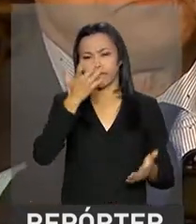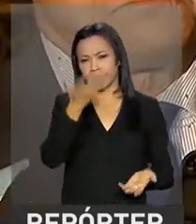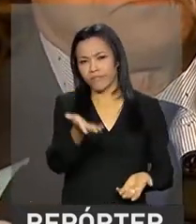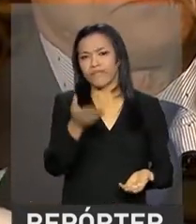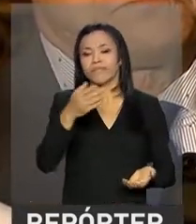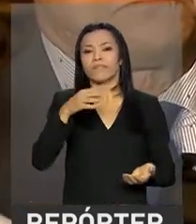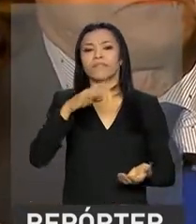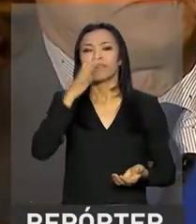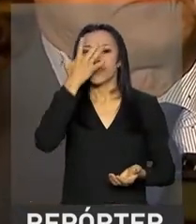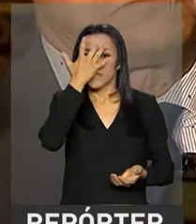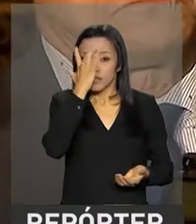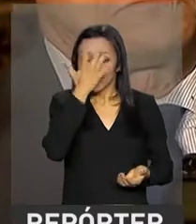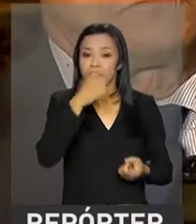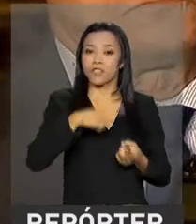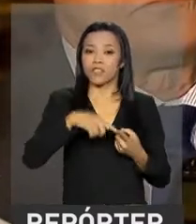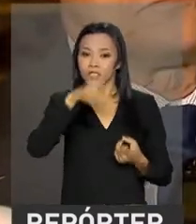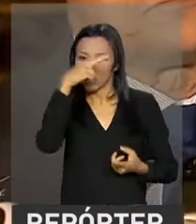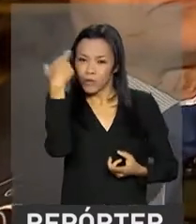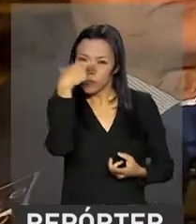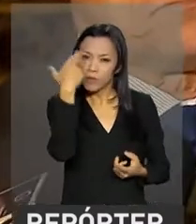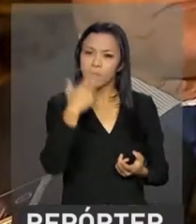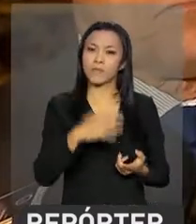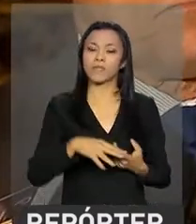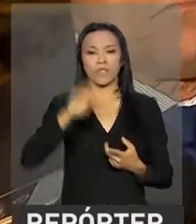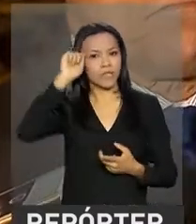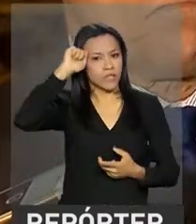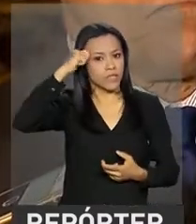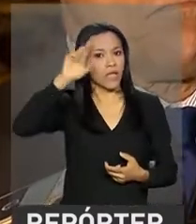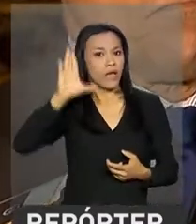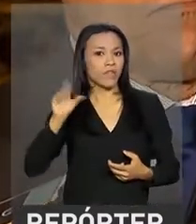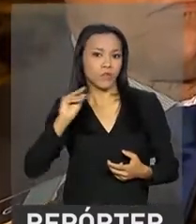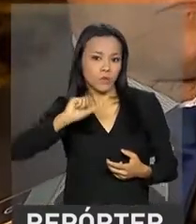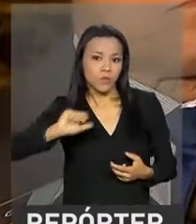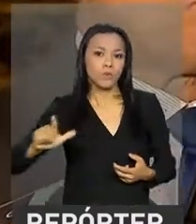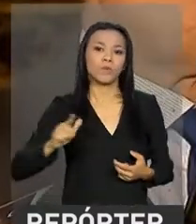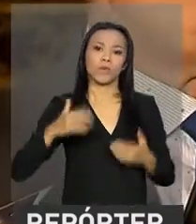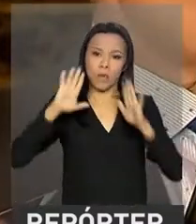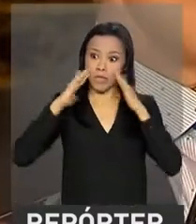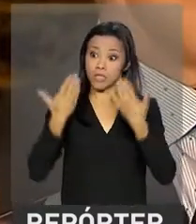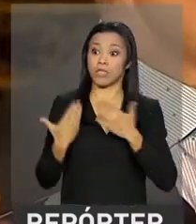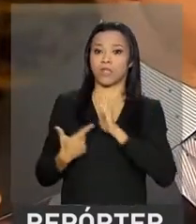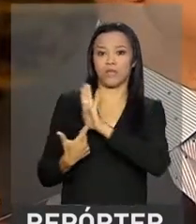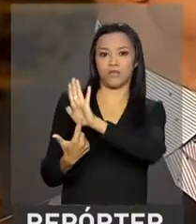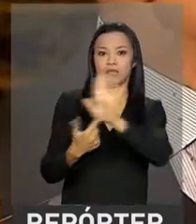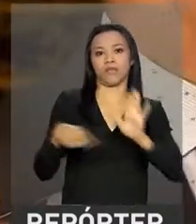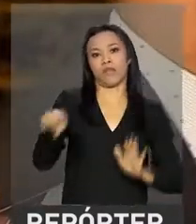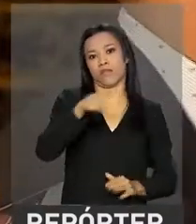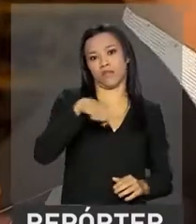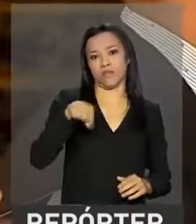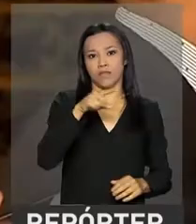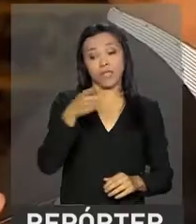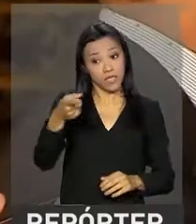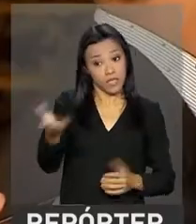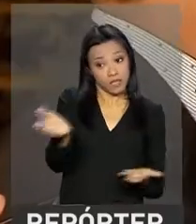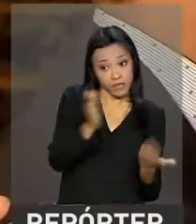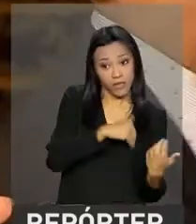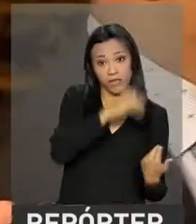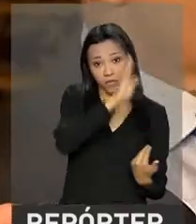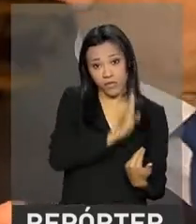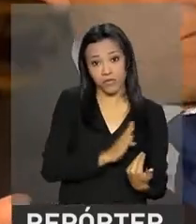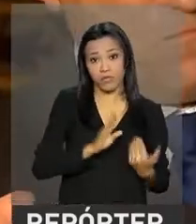na e russos aí o brasil quer a que esses empresários venham e faça os investimentos que são fundamentais do desenvolvimento do